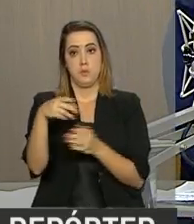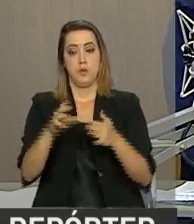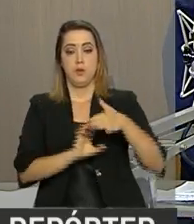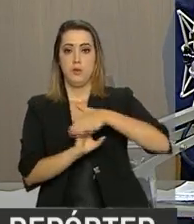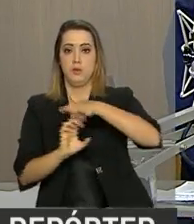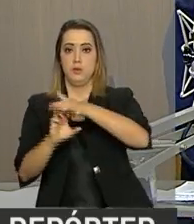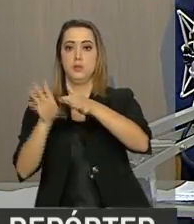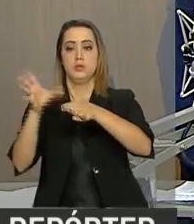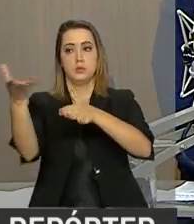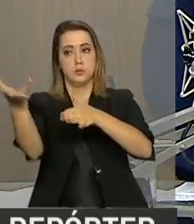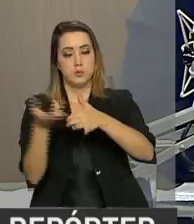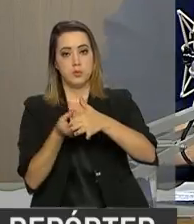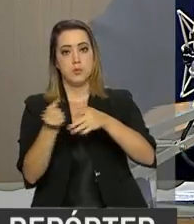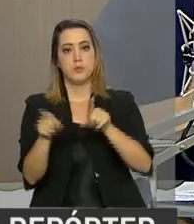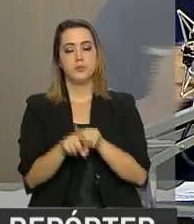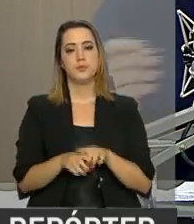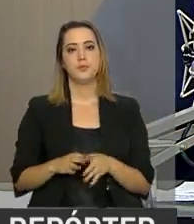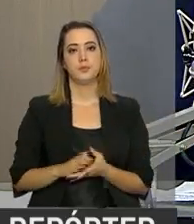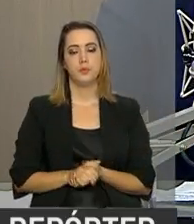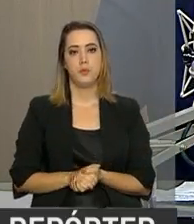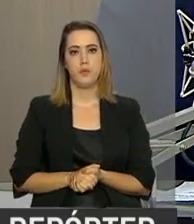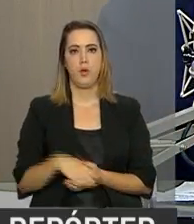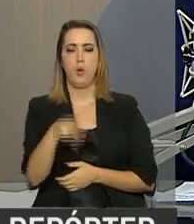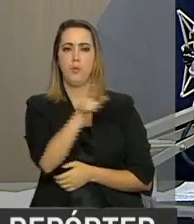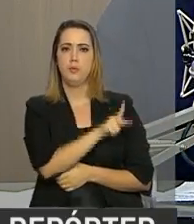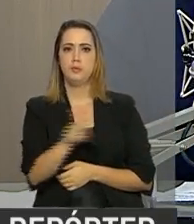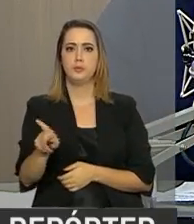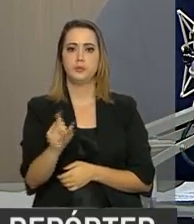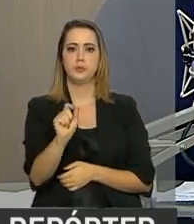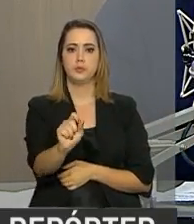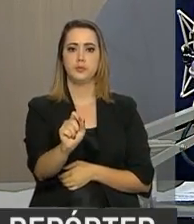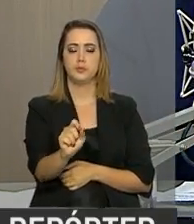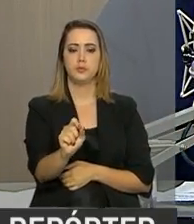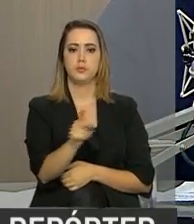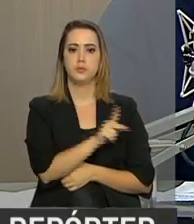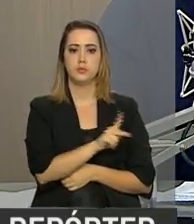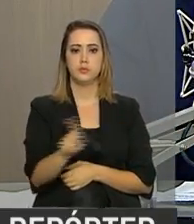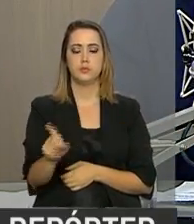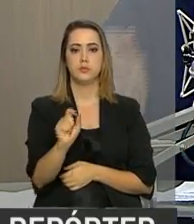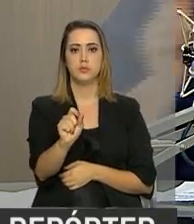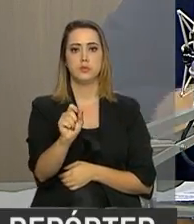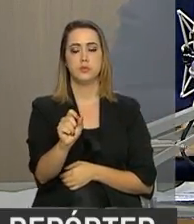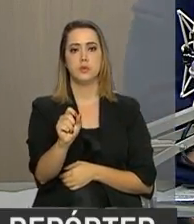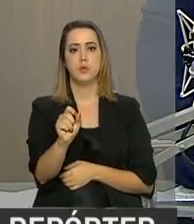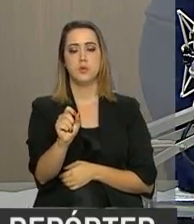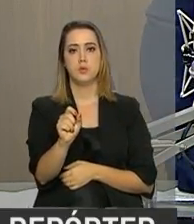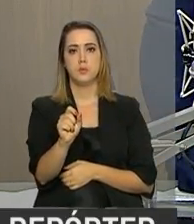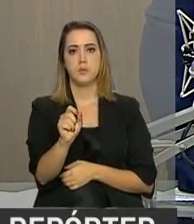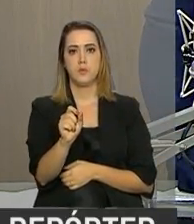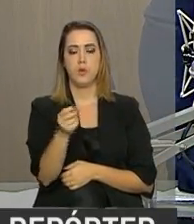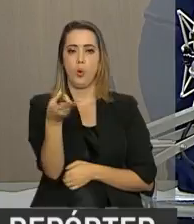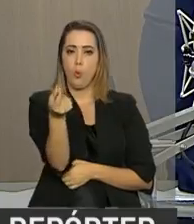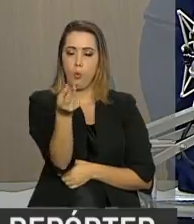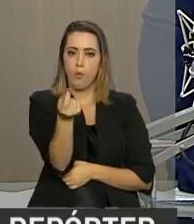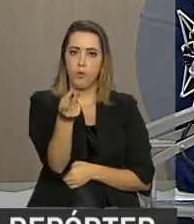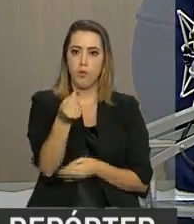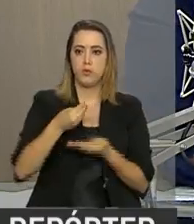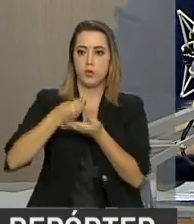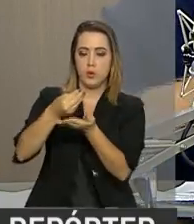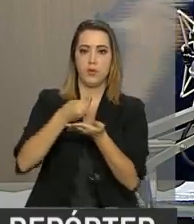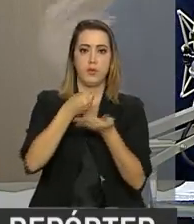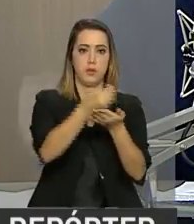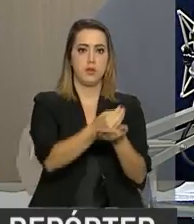vista segundo o Presidente da Associação Nacional dos Comerciantes de material de construção Cláudio cons o valor destinado pelo